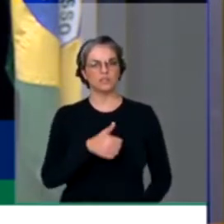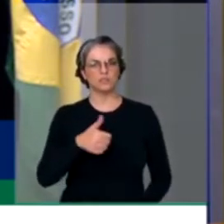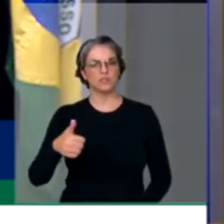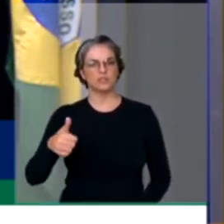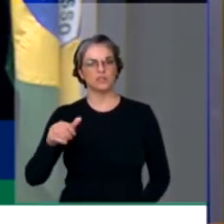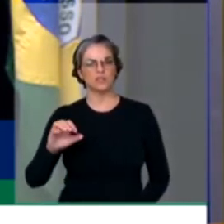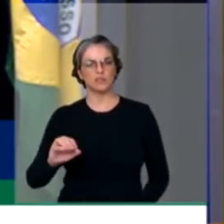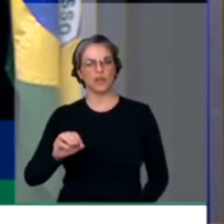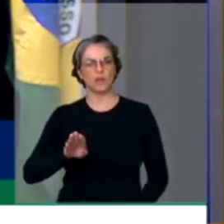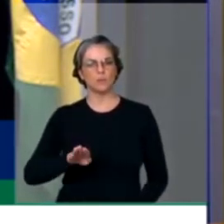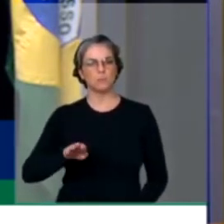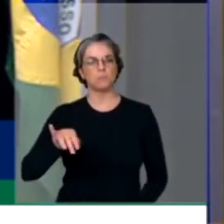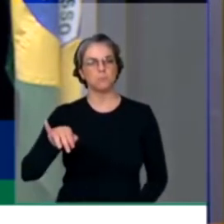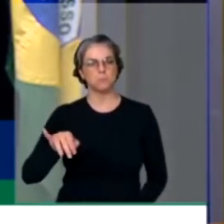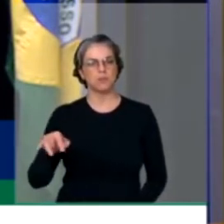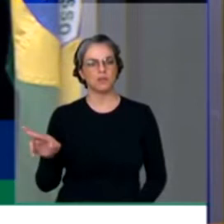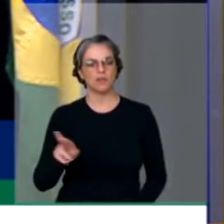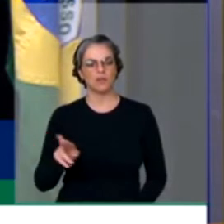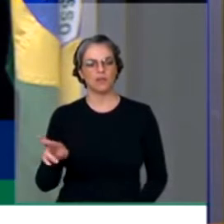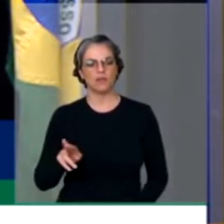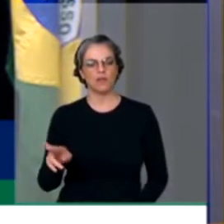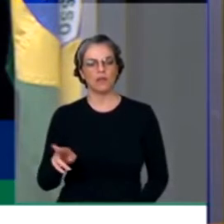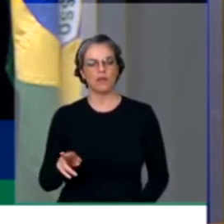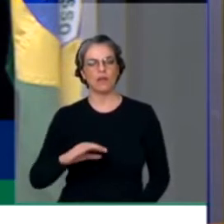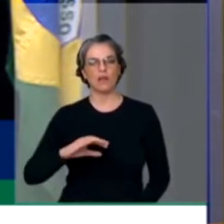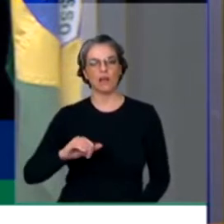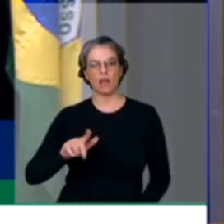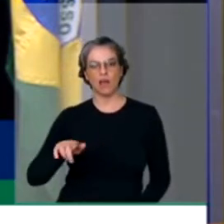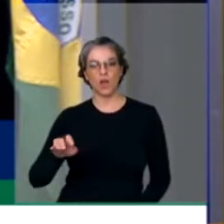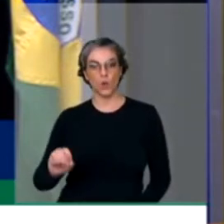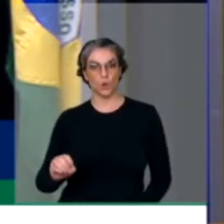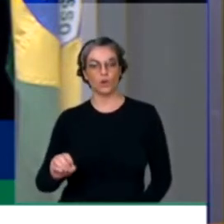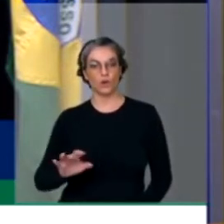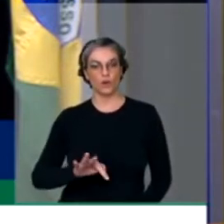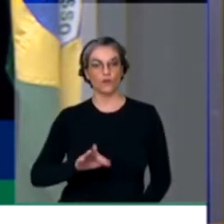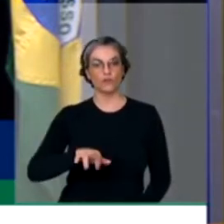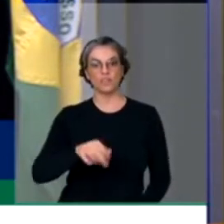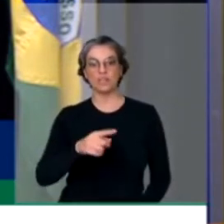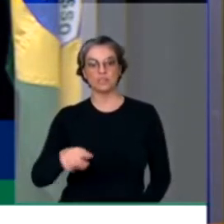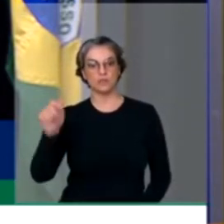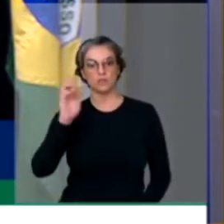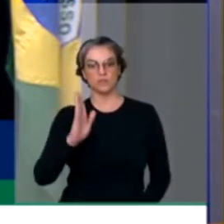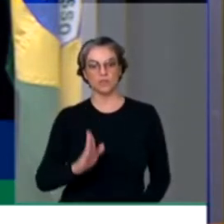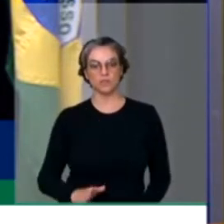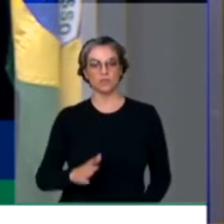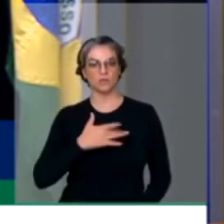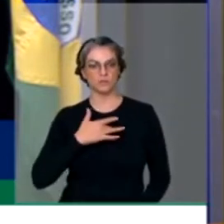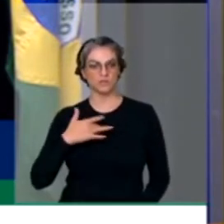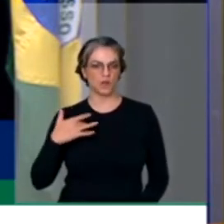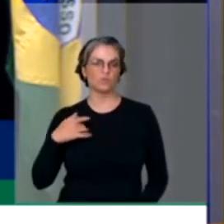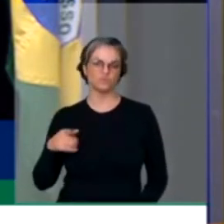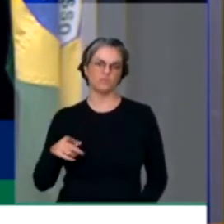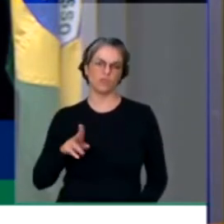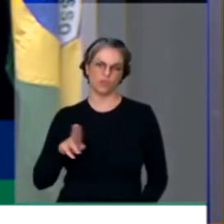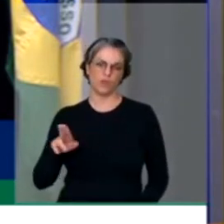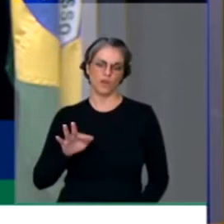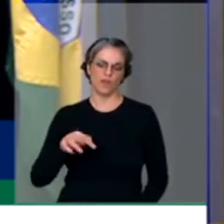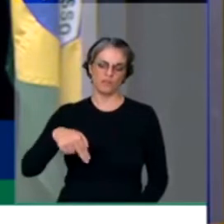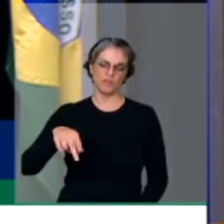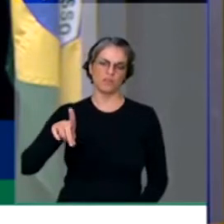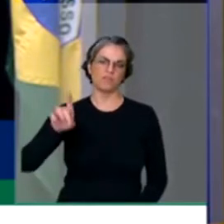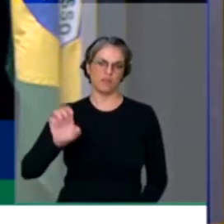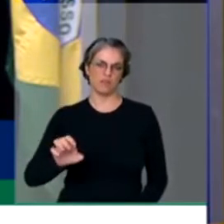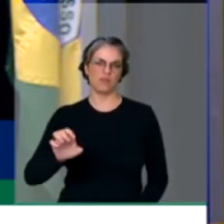110 bilhões de reais em cargos. A Fundação Nacional da Saúde, para dar nome aos bois, o